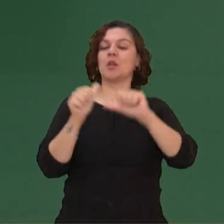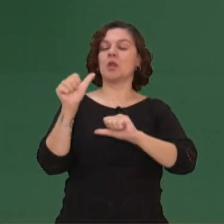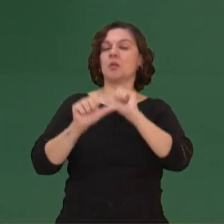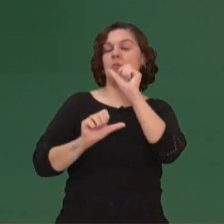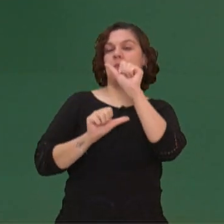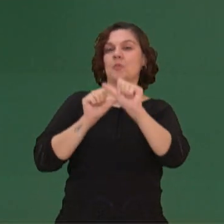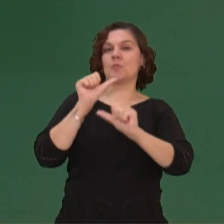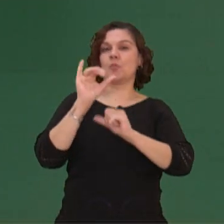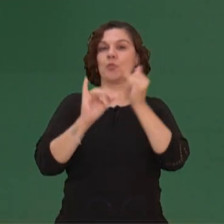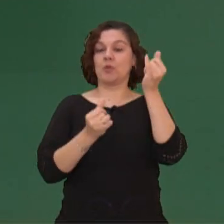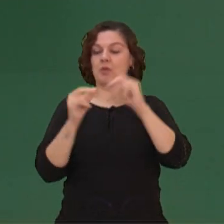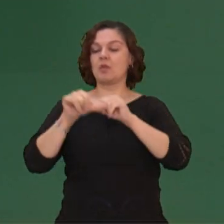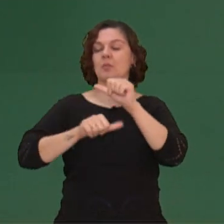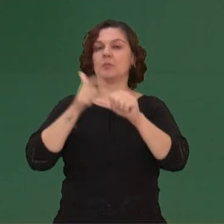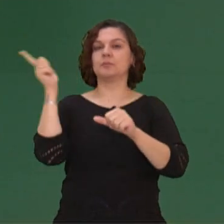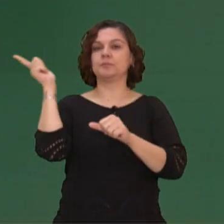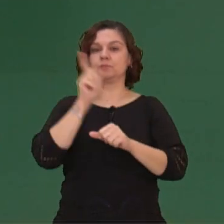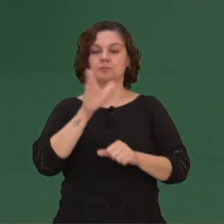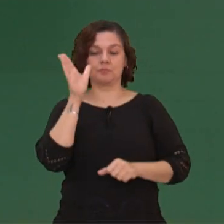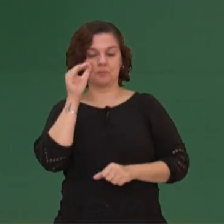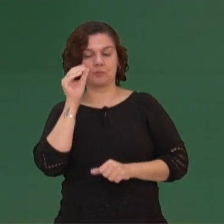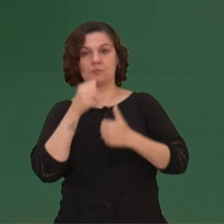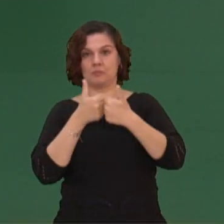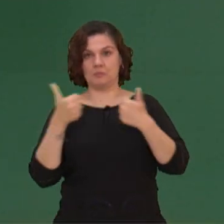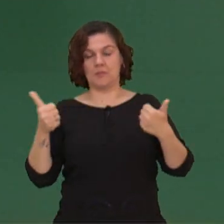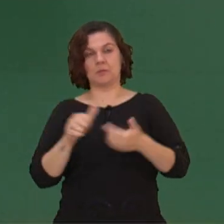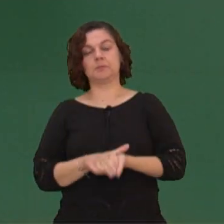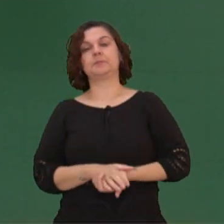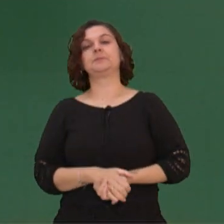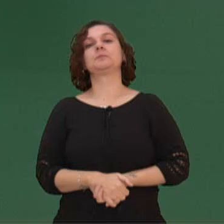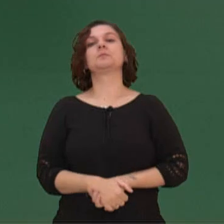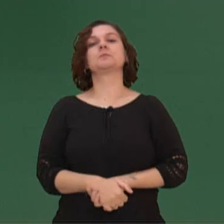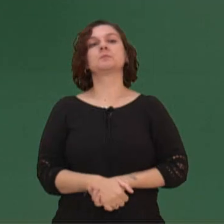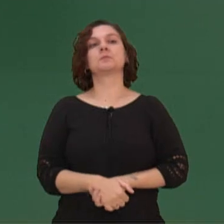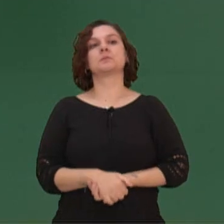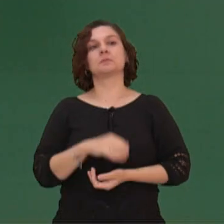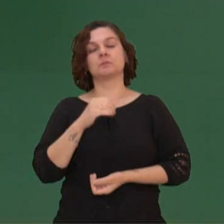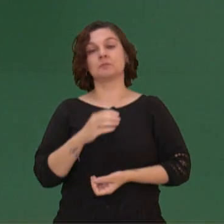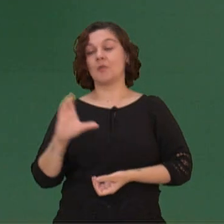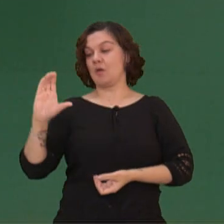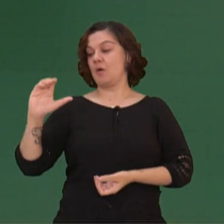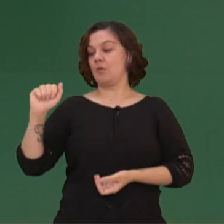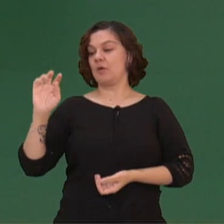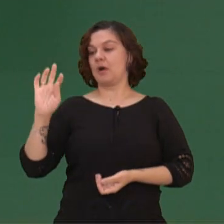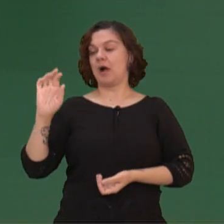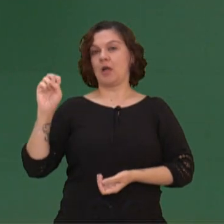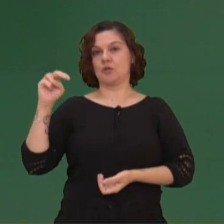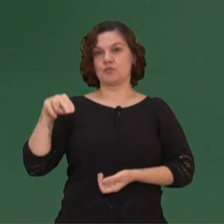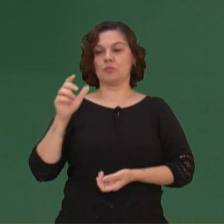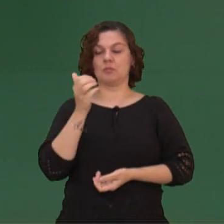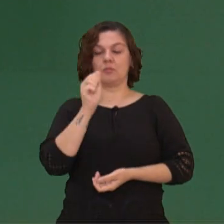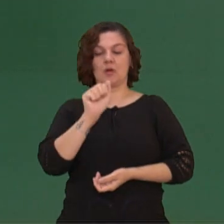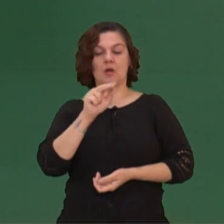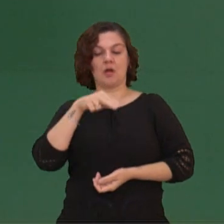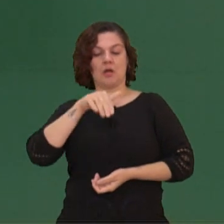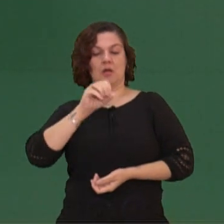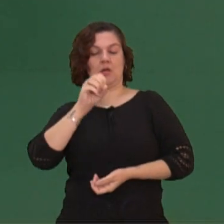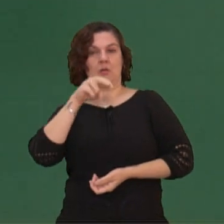ela para aquilo que nos interessa. Feito? Então vamos lá. Cátion, ânion,